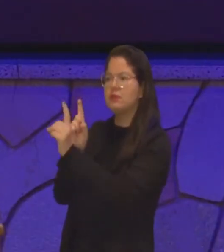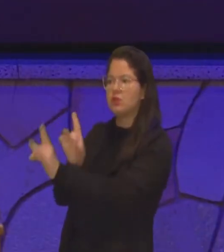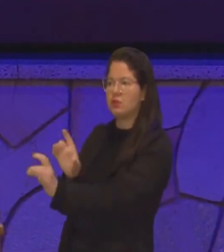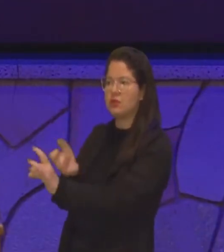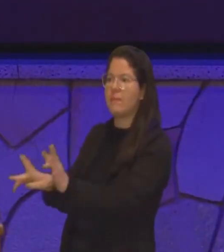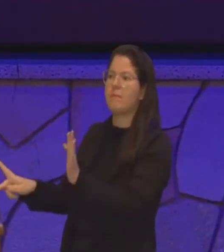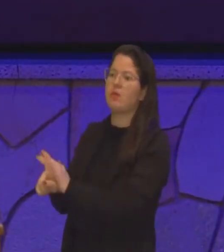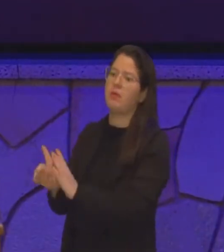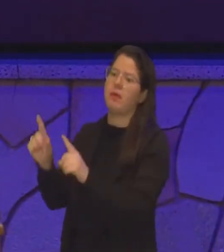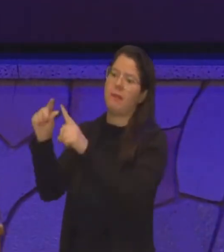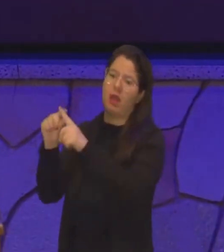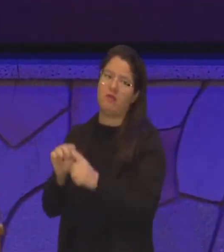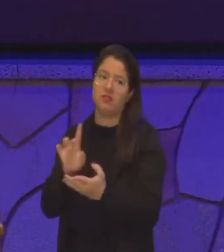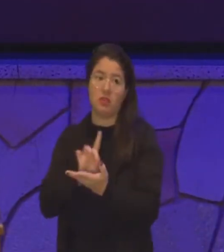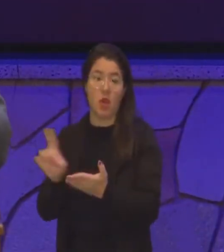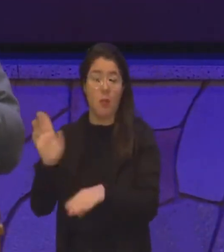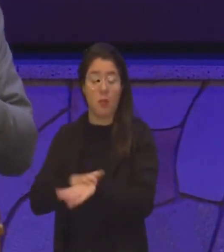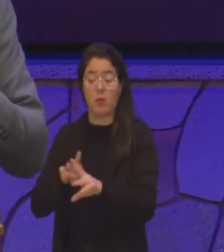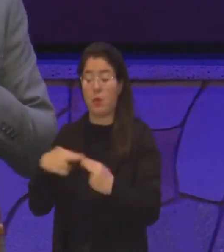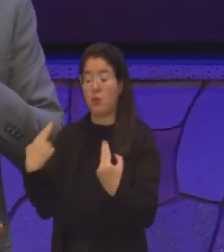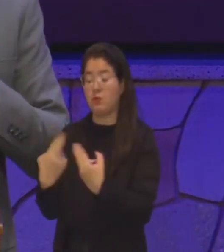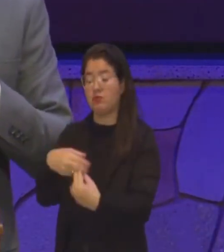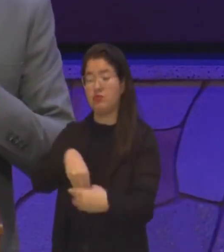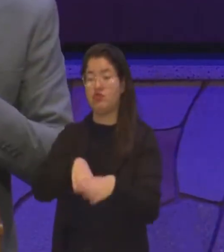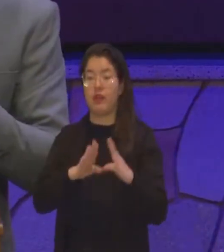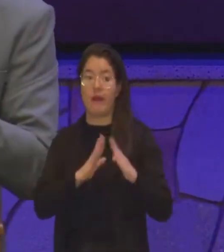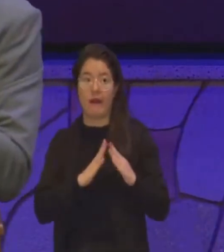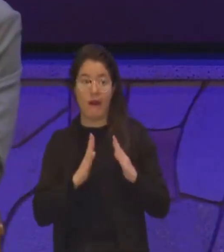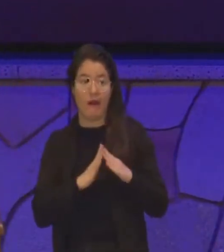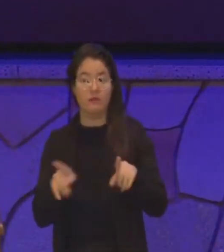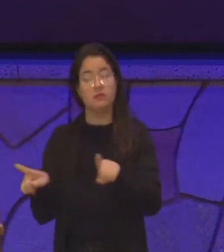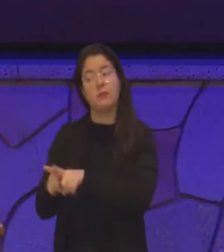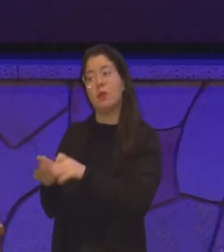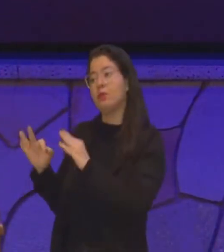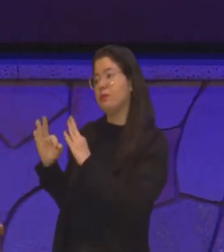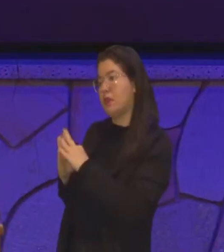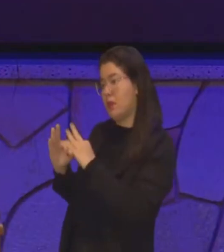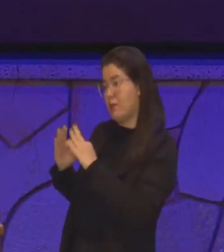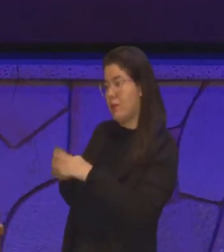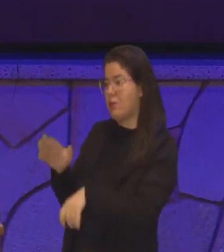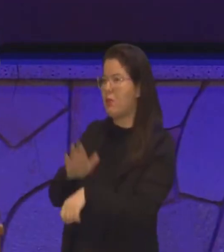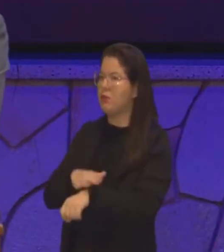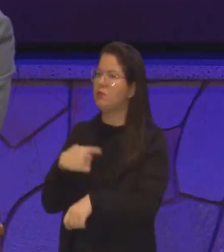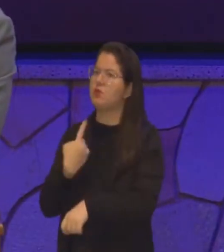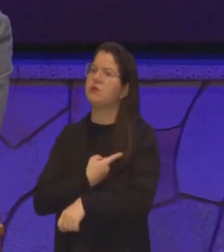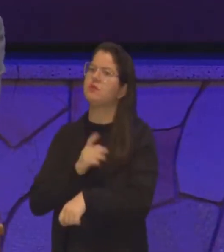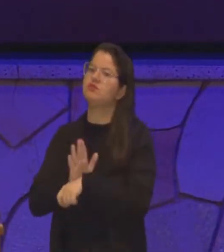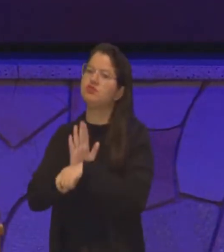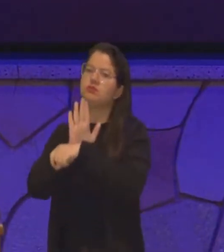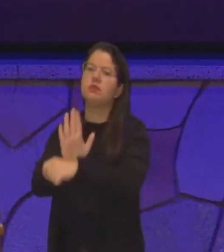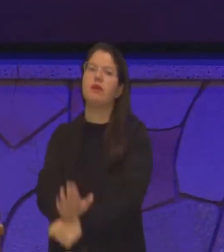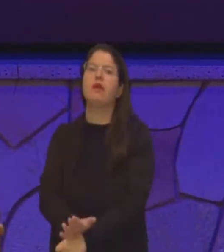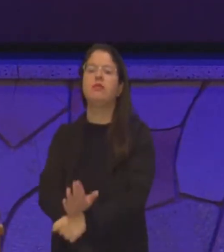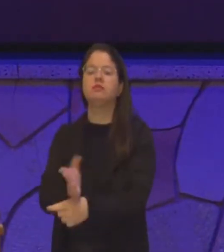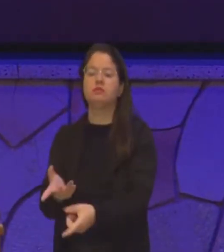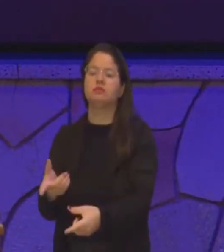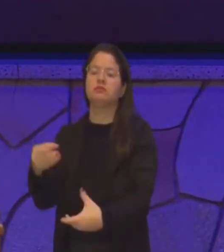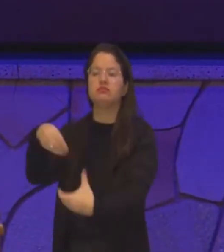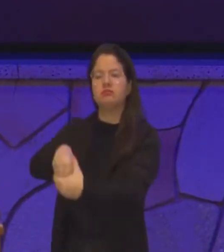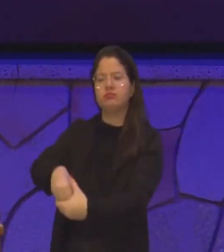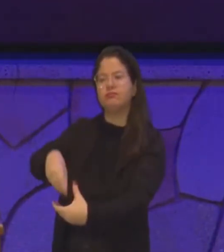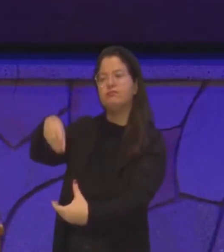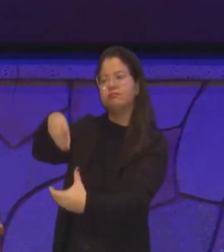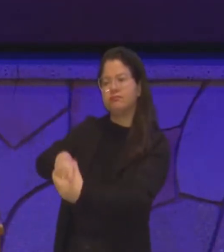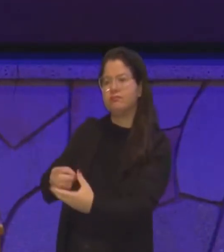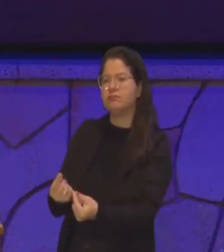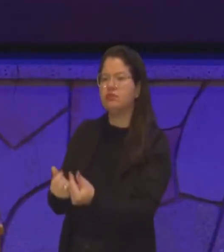palavra. Quando nos reunirmos em casa e no templo, quando contribuirmos com os nossos bens, com aquilo